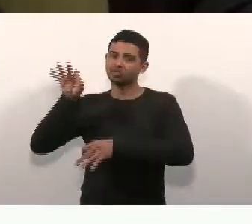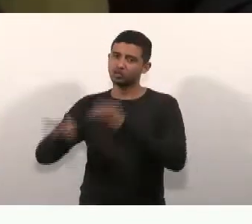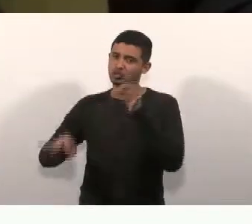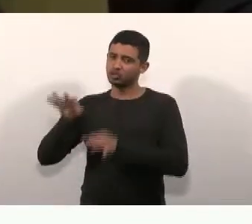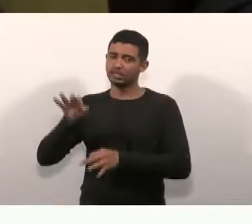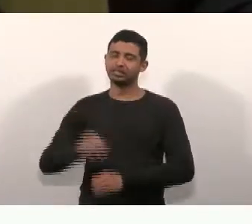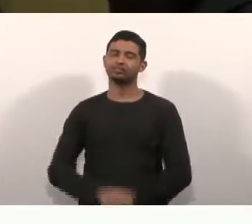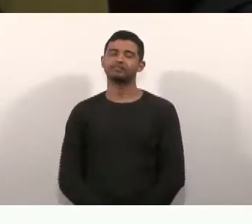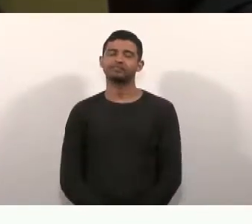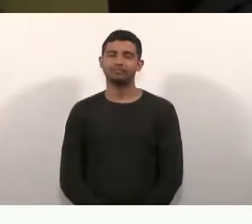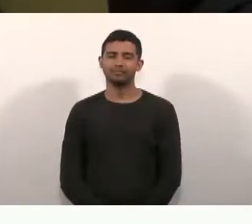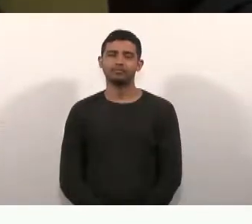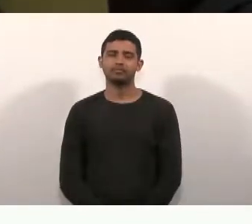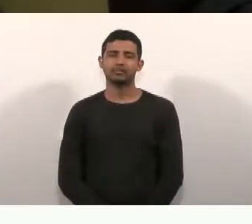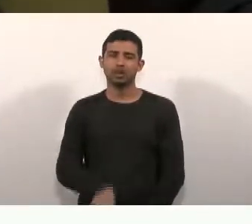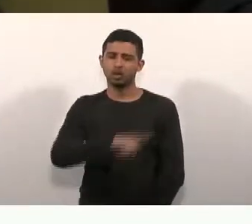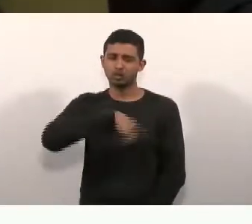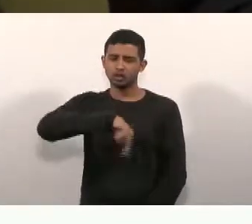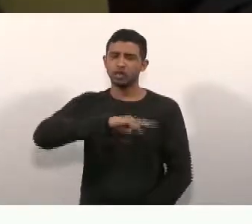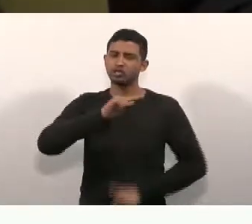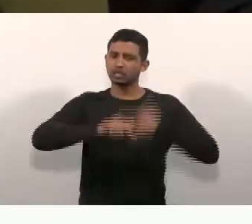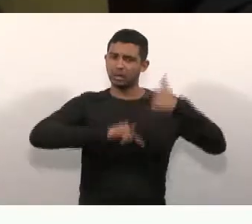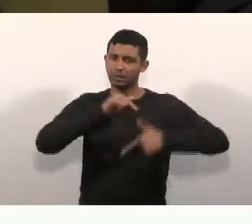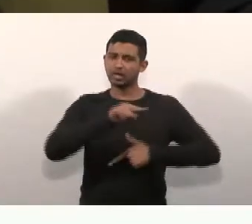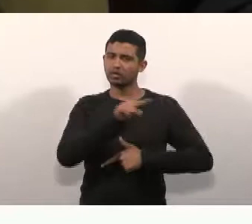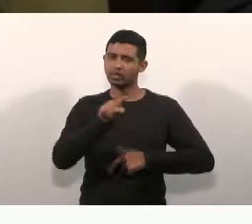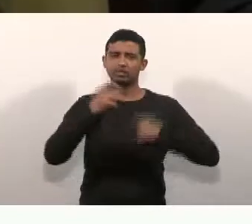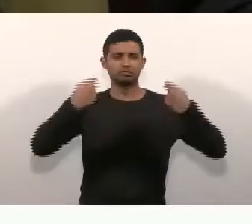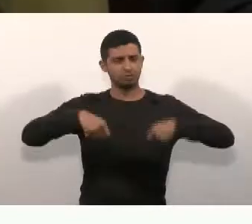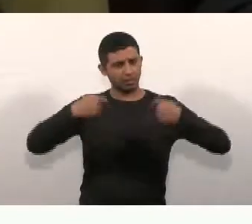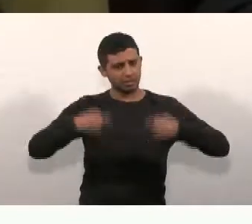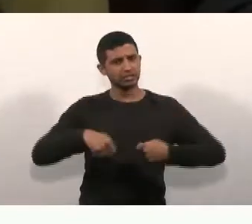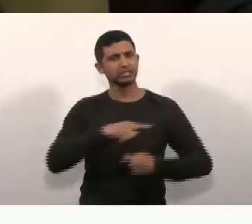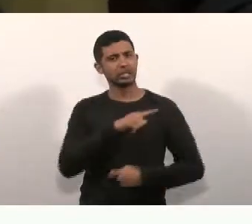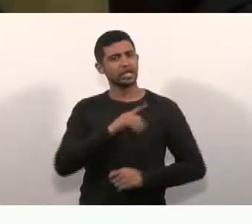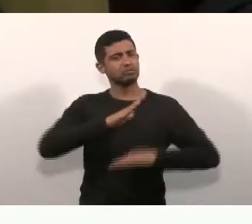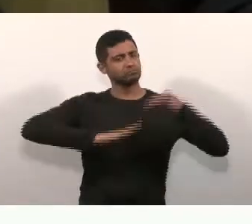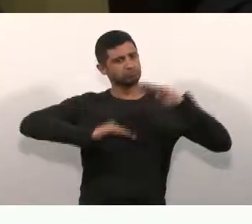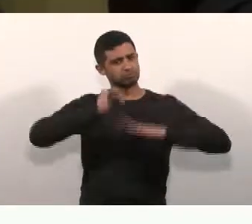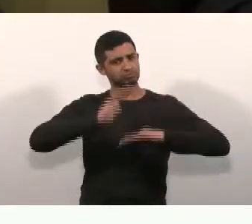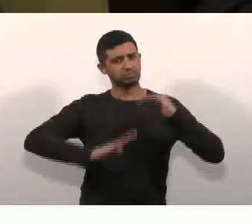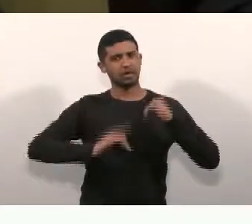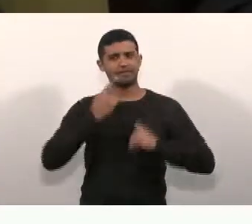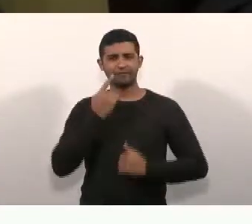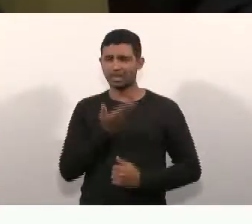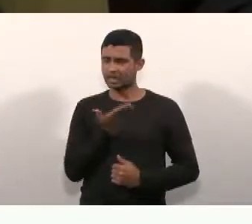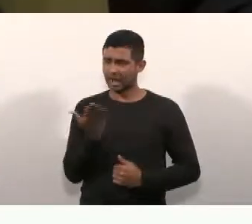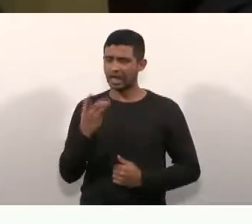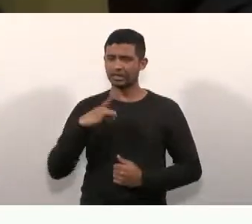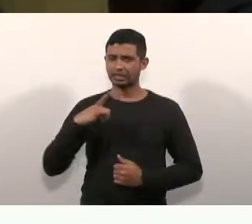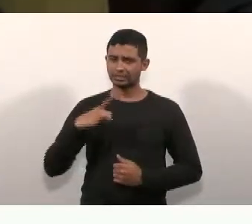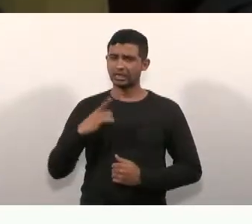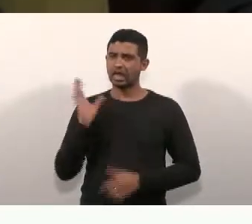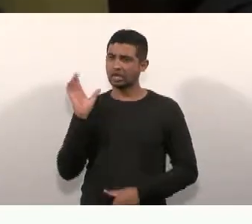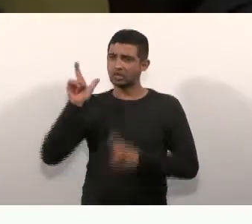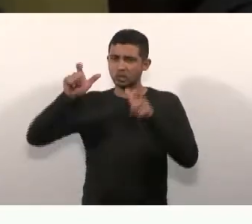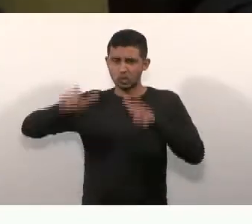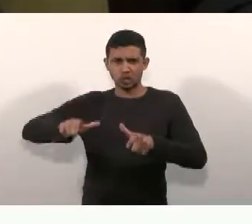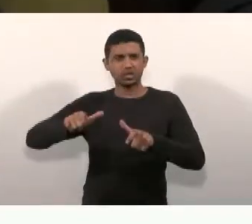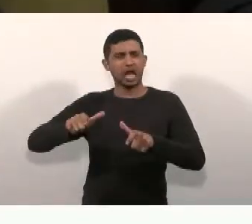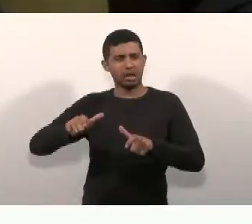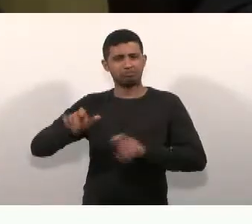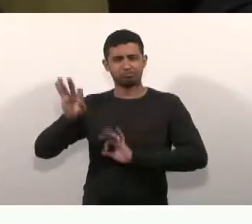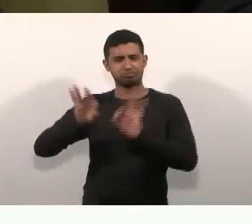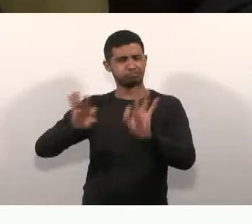Waldeck. Nossos trabalhadores precisam, é capaz, os estaleiros estão aí, capacidade instalada altíssima.